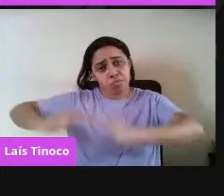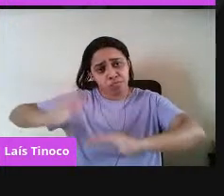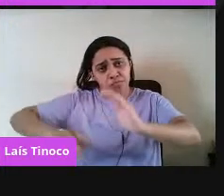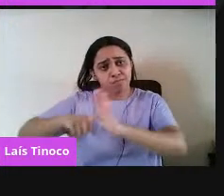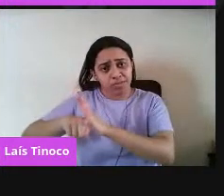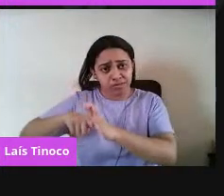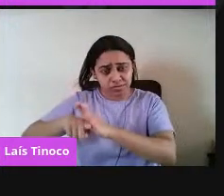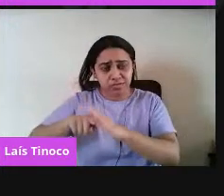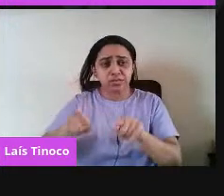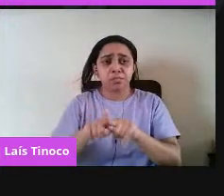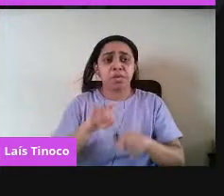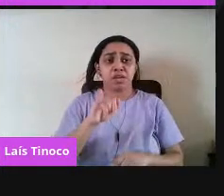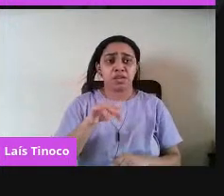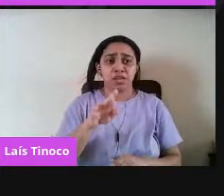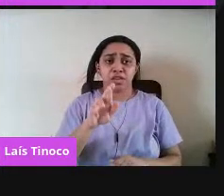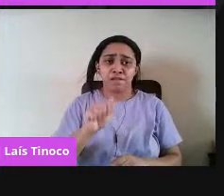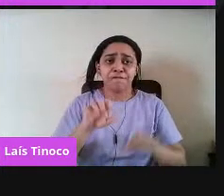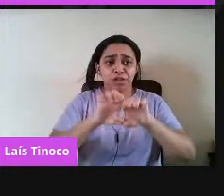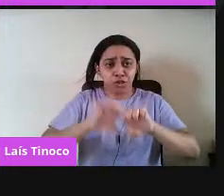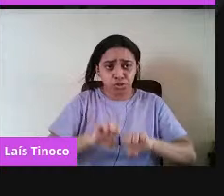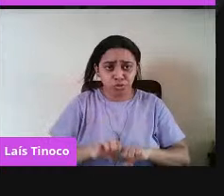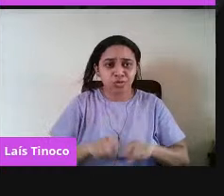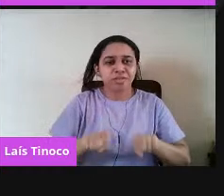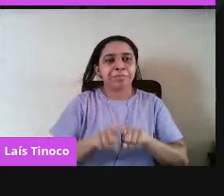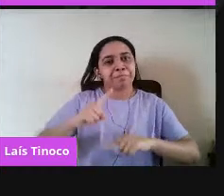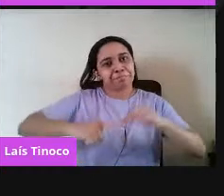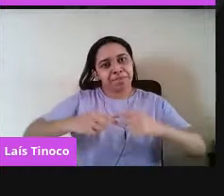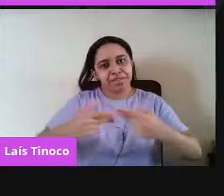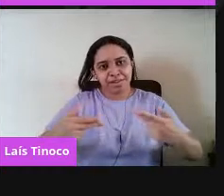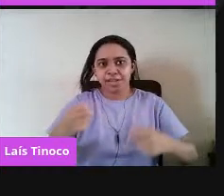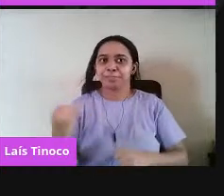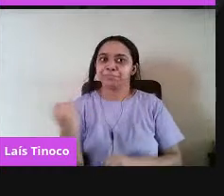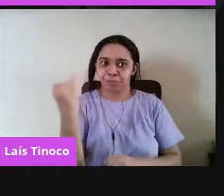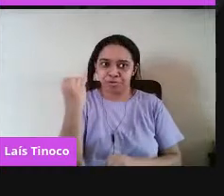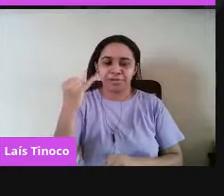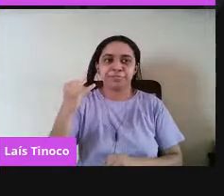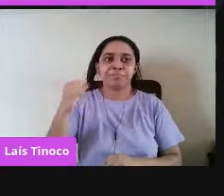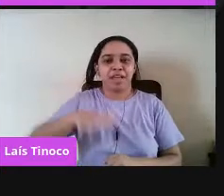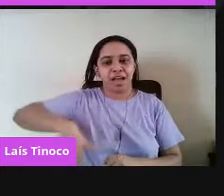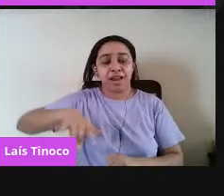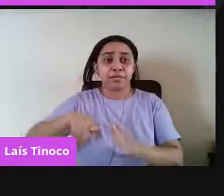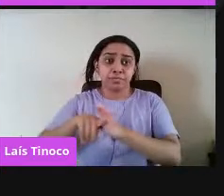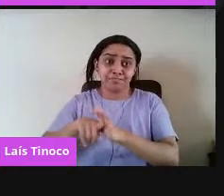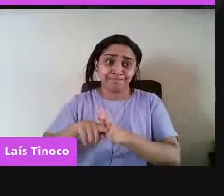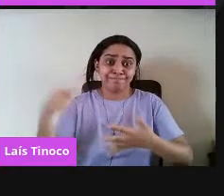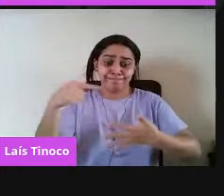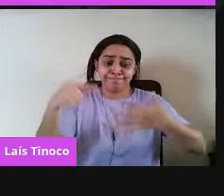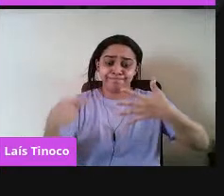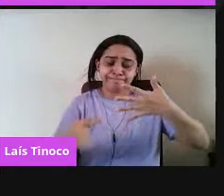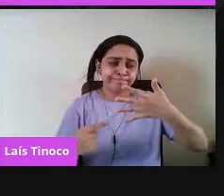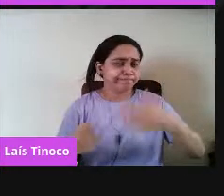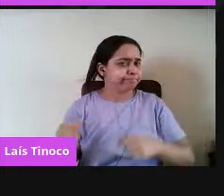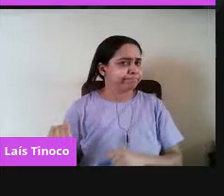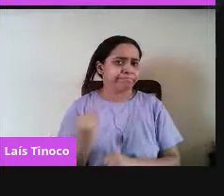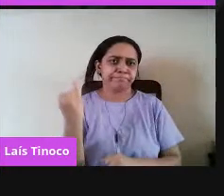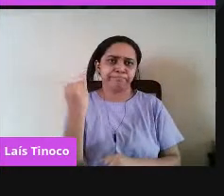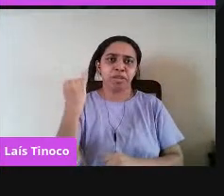infraestrutura e insumos necessários à pesquisa sejam percebidos como elementos fundamentais para o desenvolvimento do